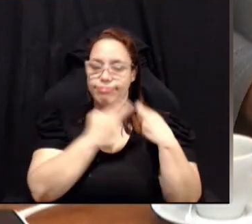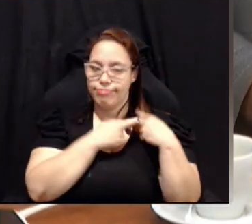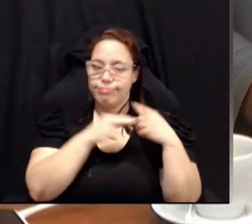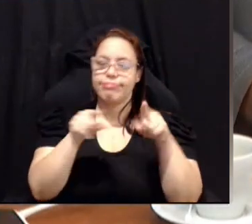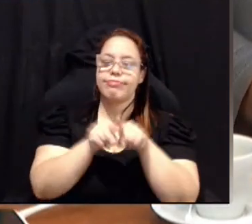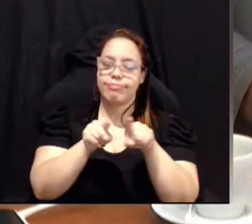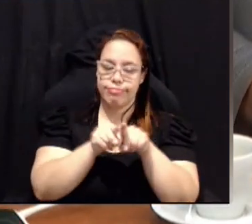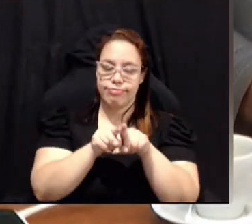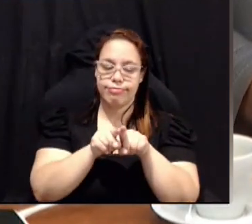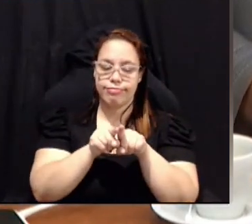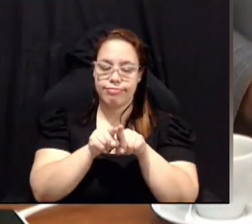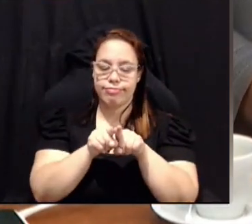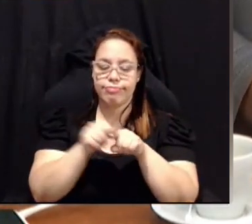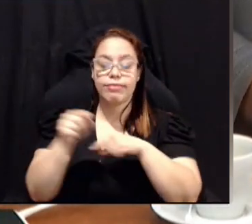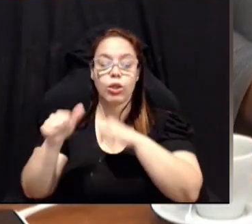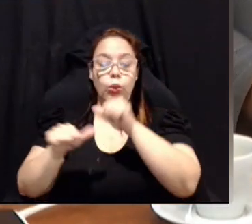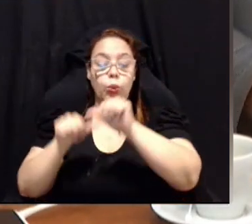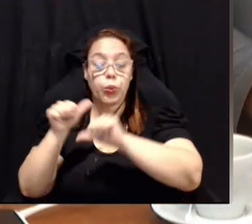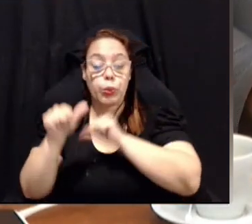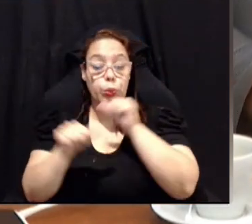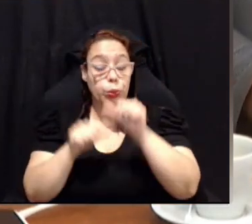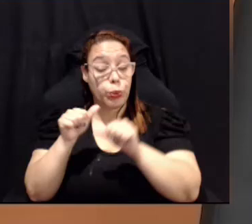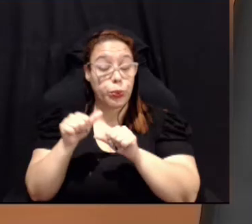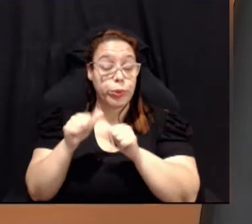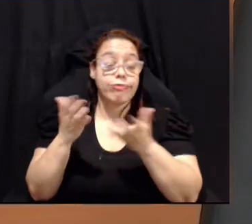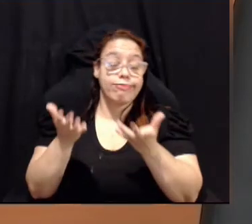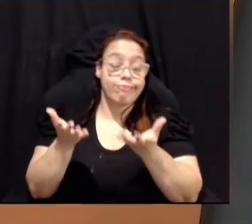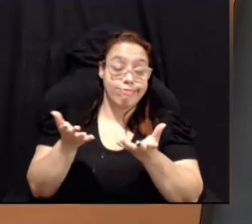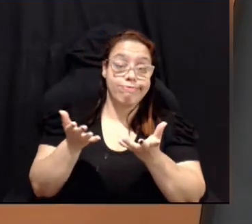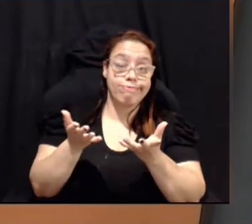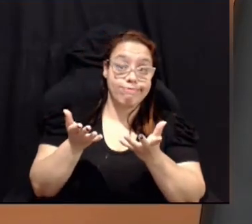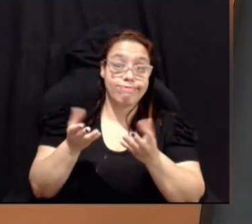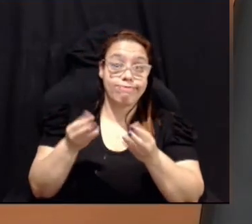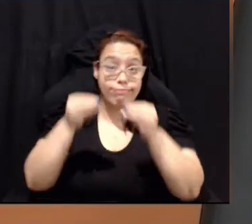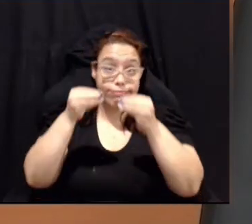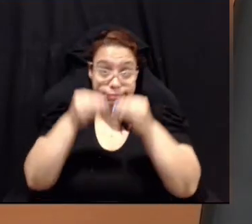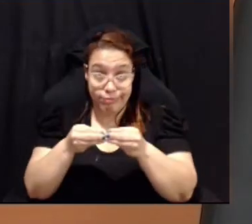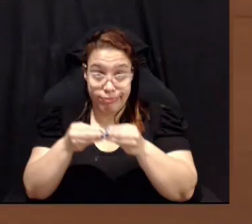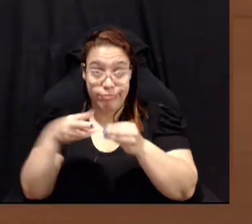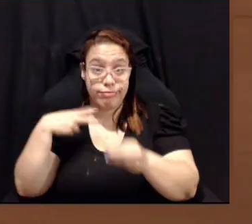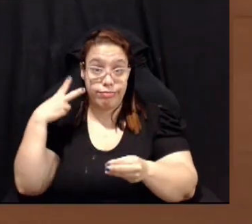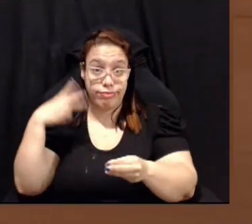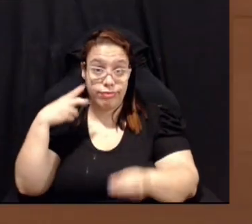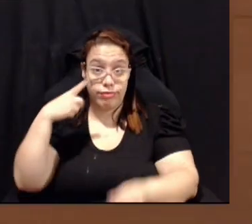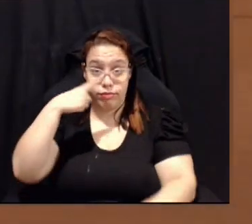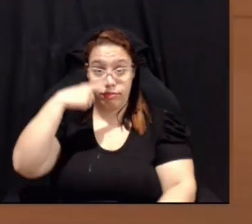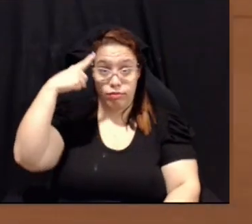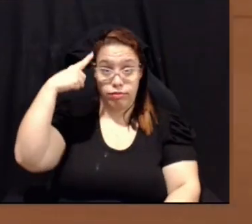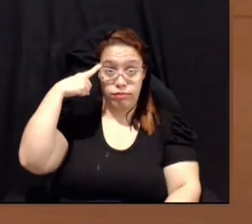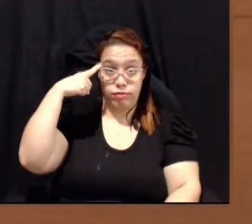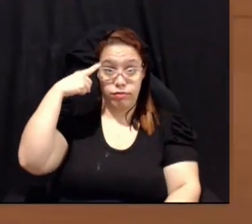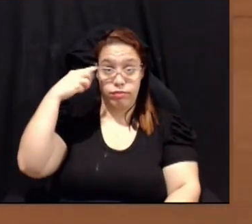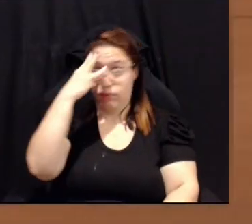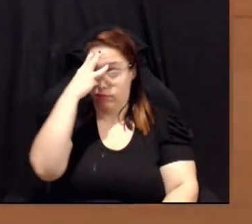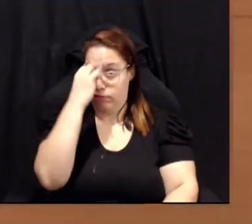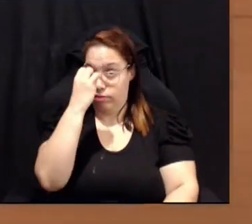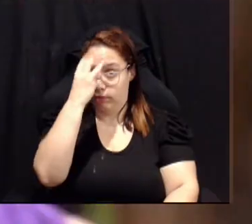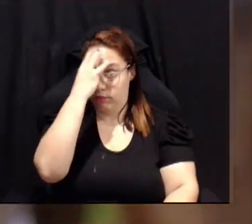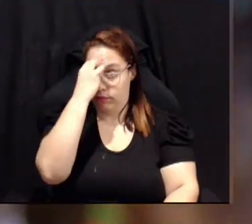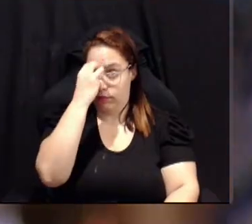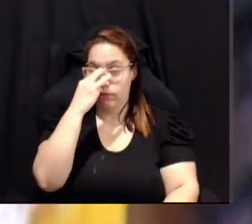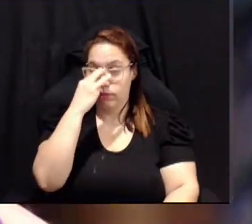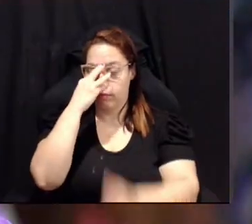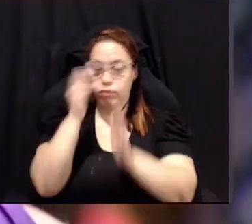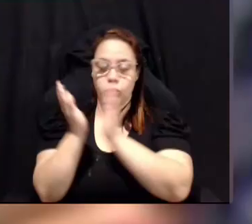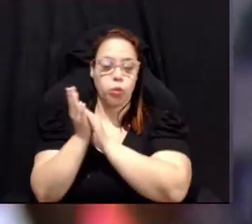uma mudança que está para ficar. Os vereadores Paola Miguel e Wagner Romão parabenizaram